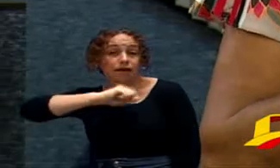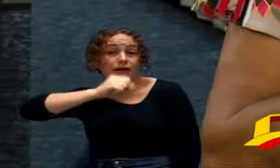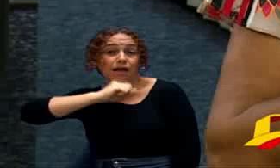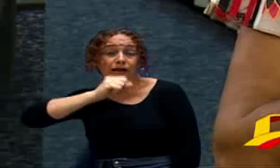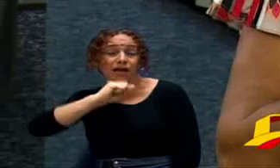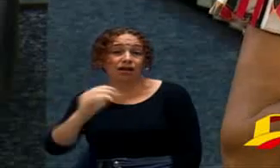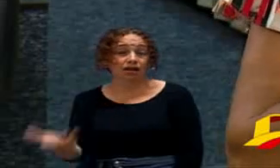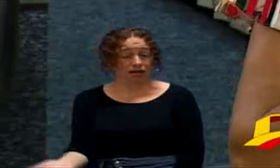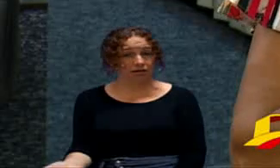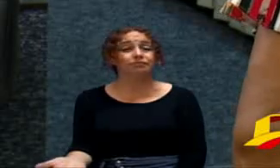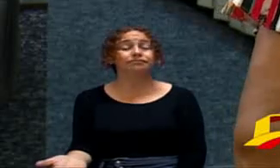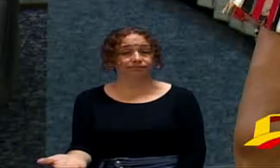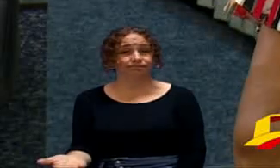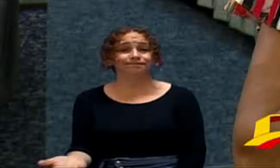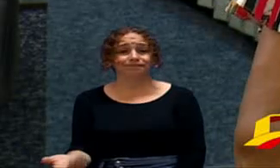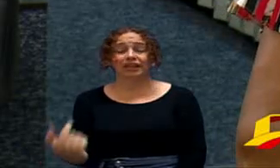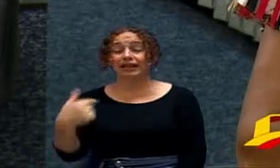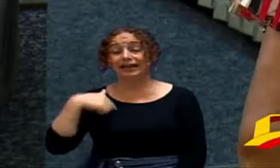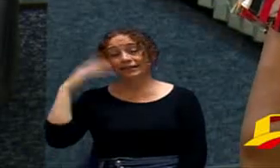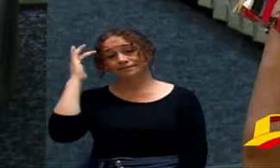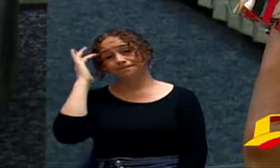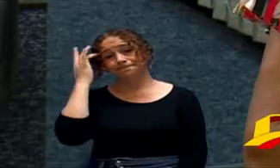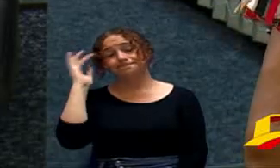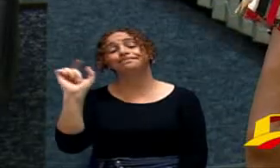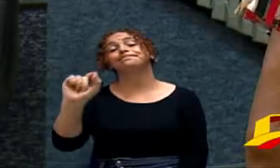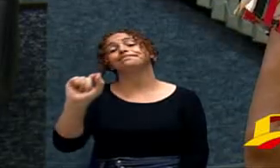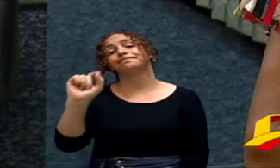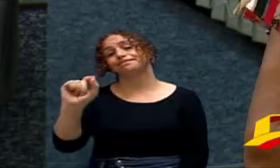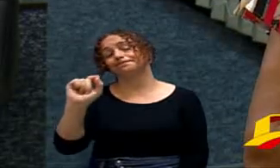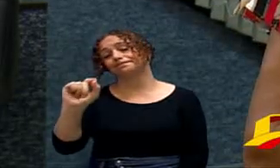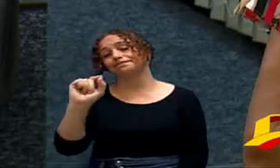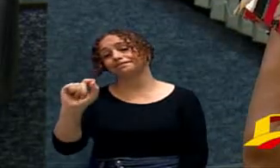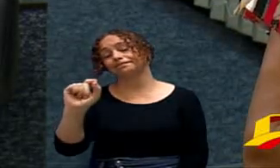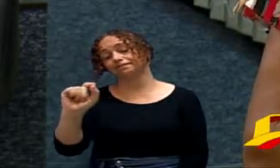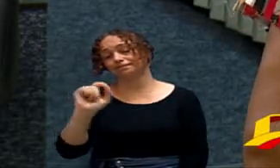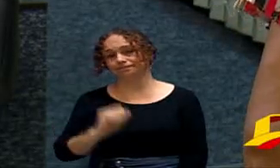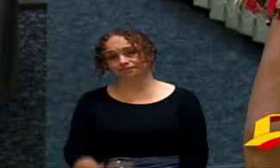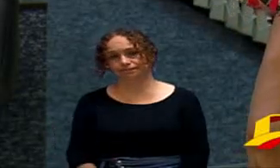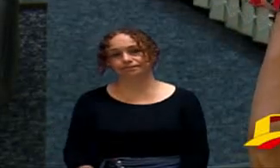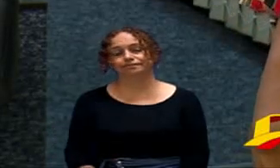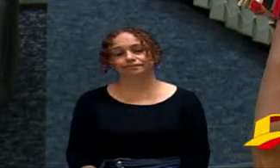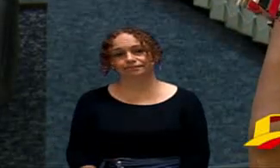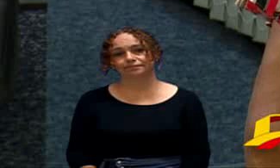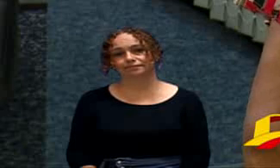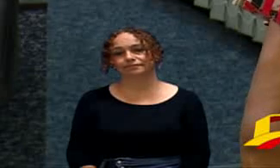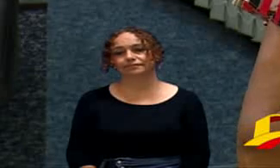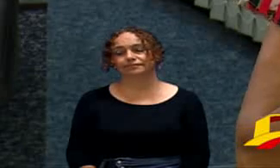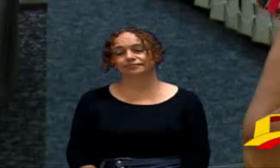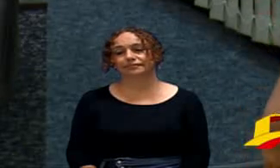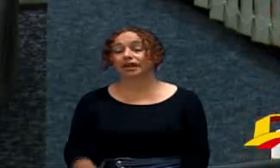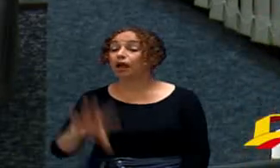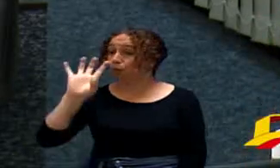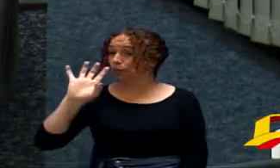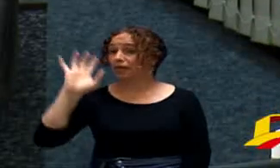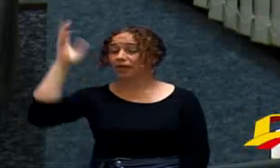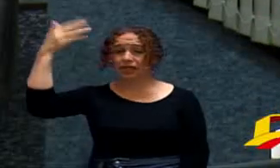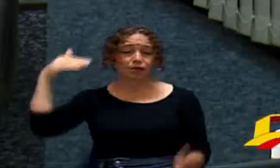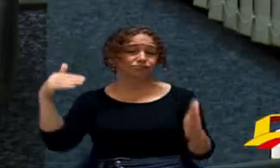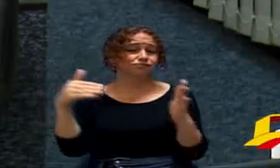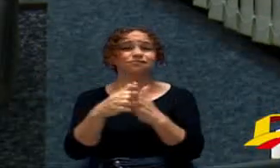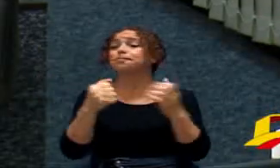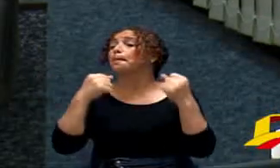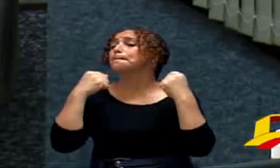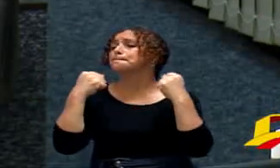sabe? Então, eu acho, na minha opinião, pode acontecer, sim,